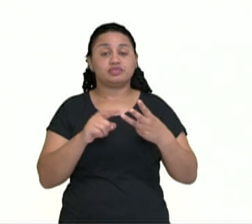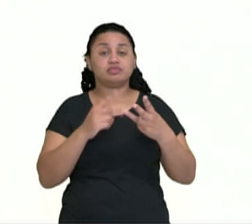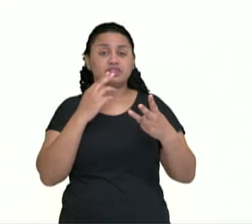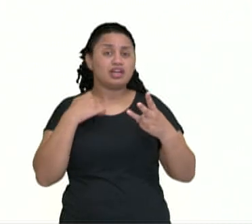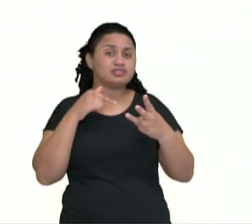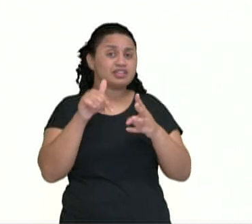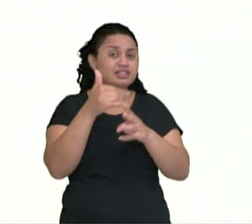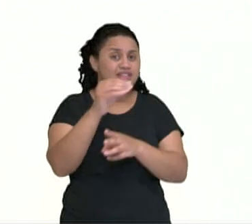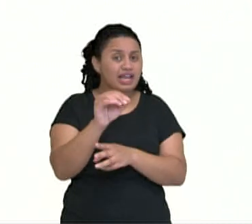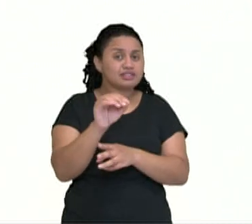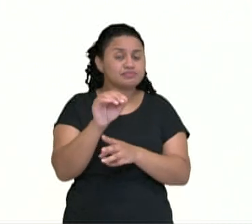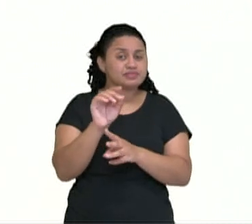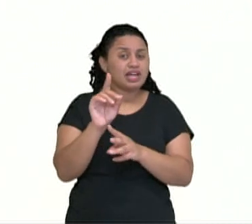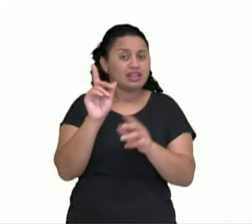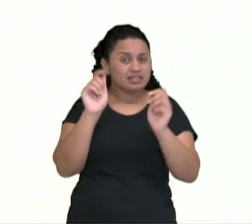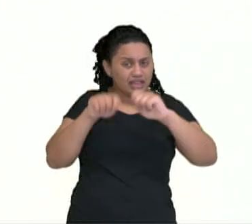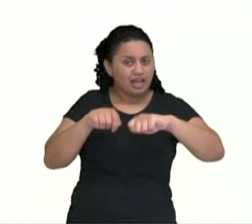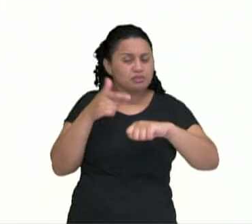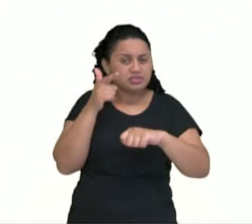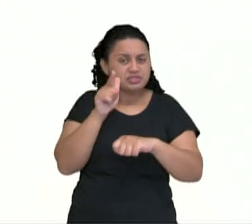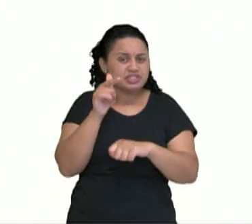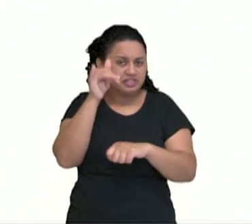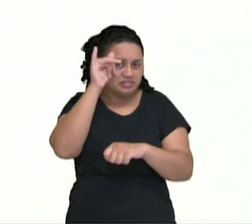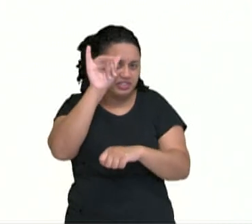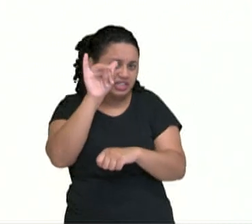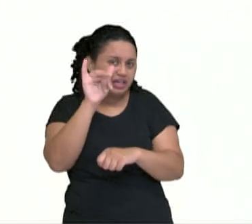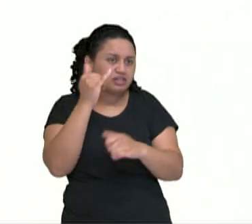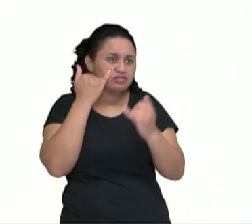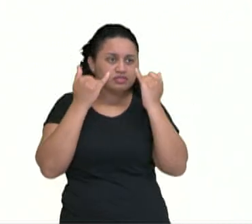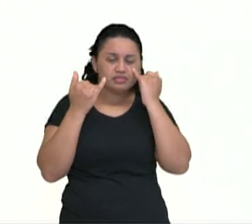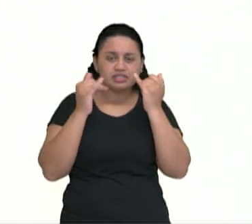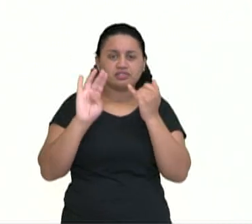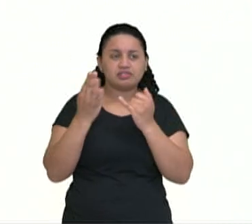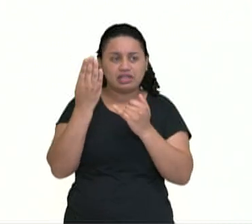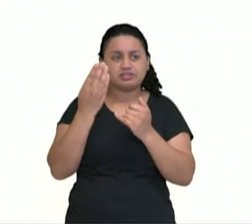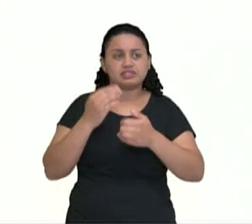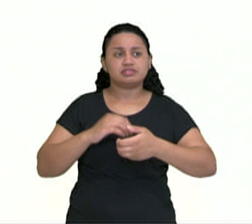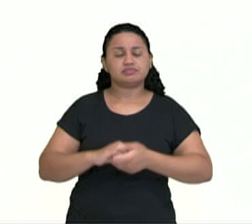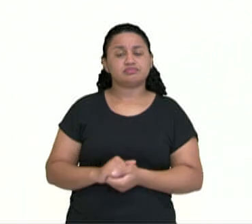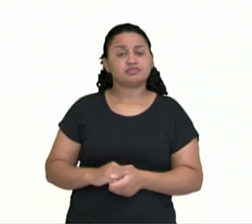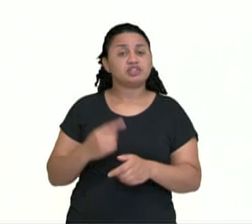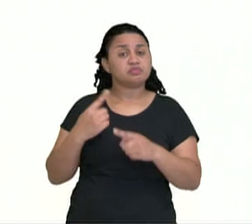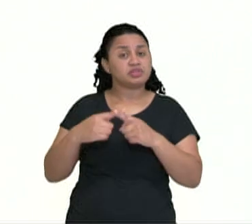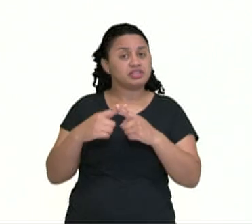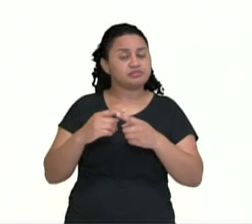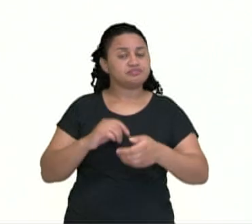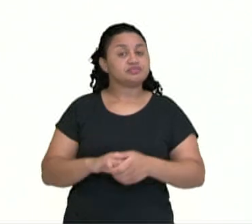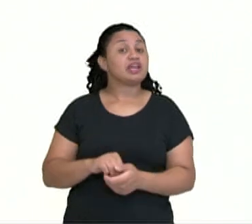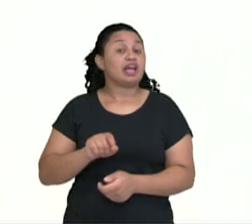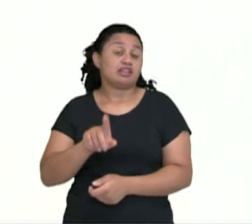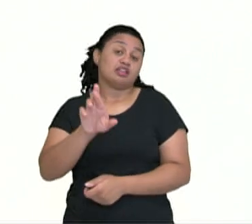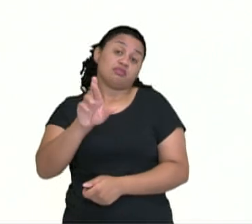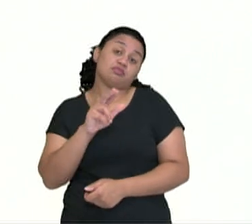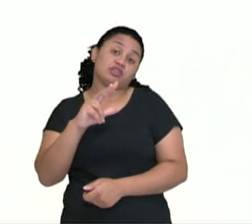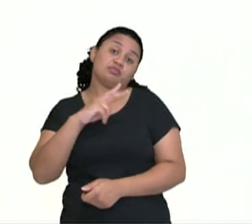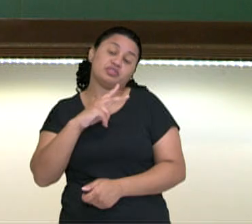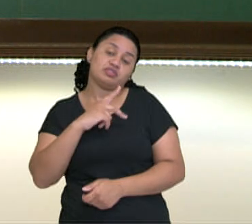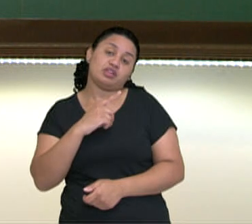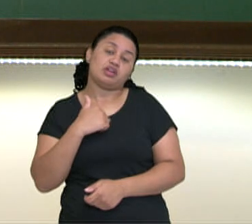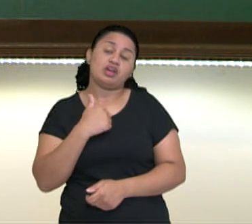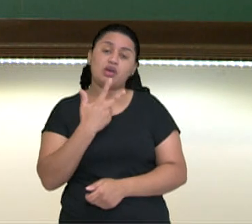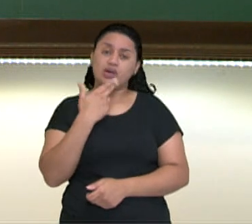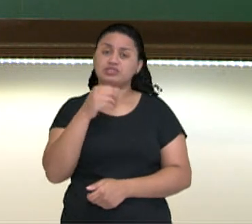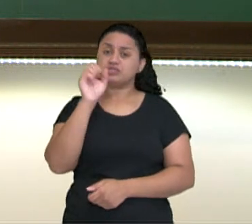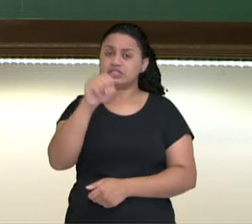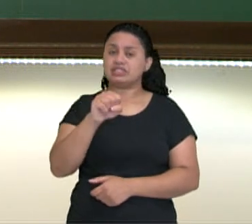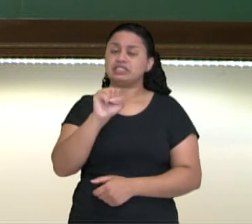são suficientes? Por quê? Aqui é uma resposta pessoal. Eu, particularmente, acredito que sim. Se você